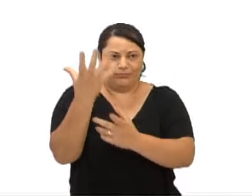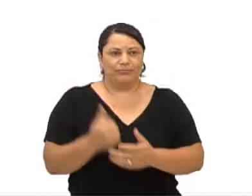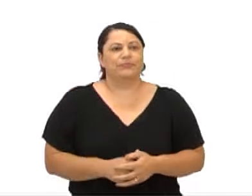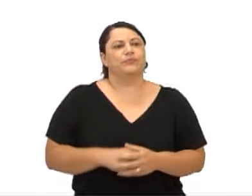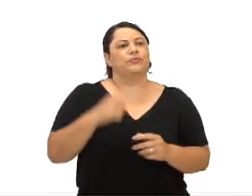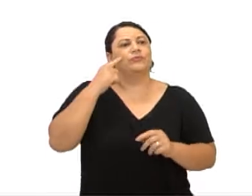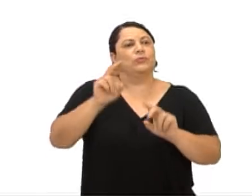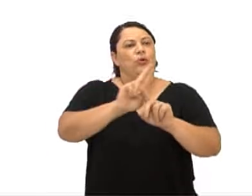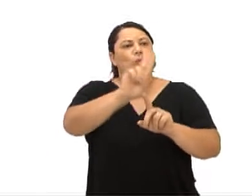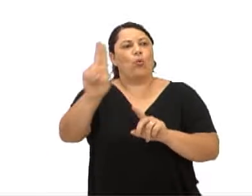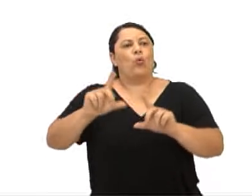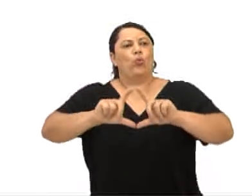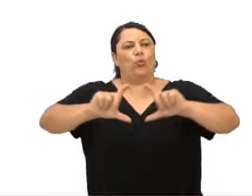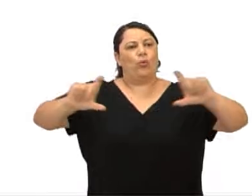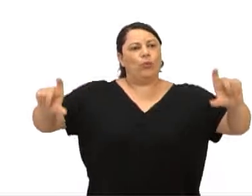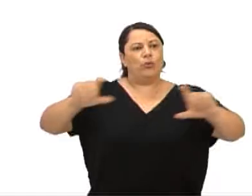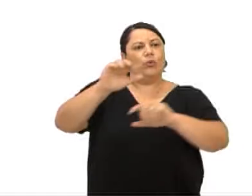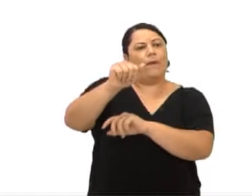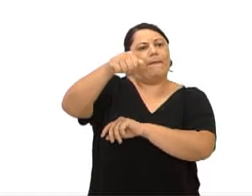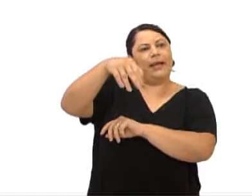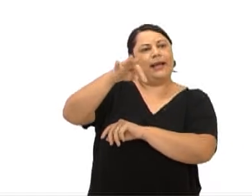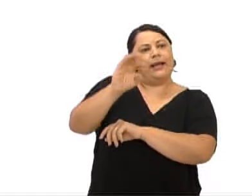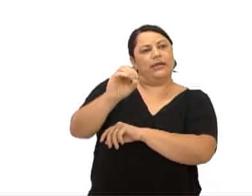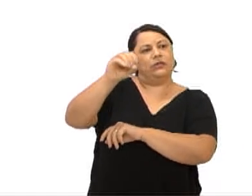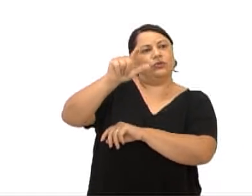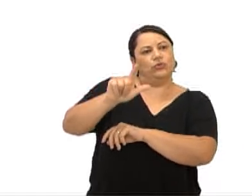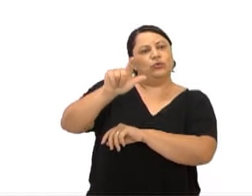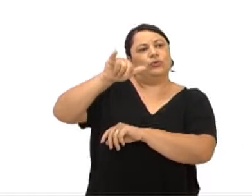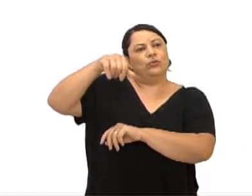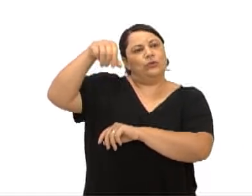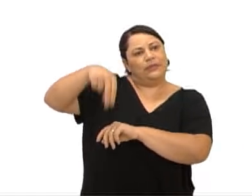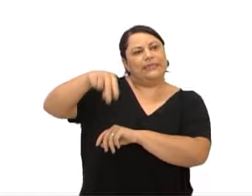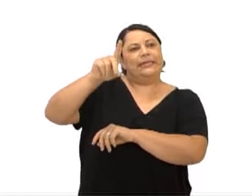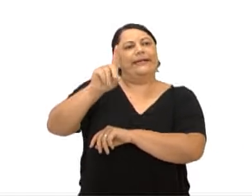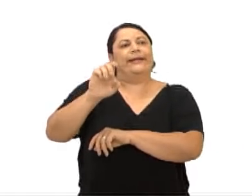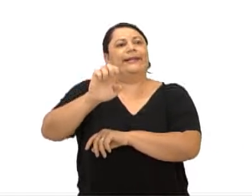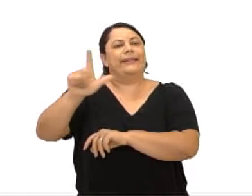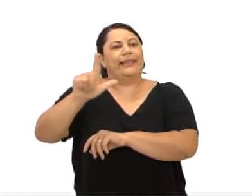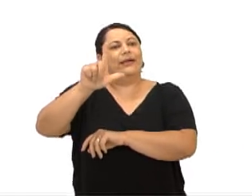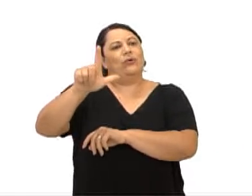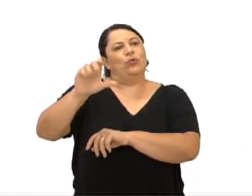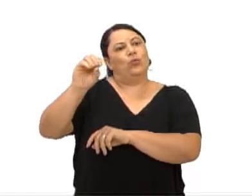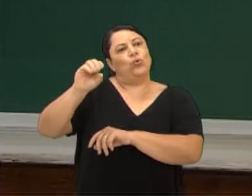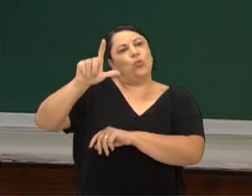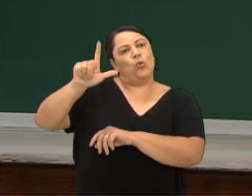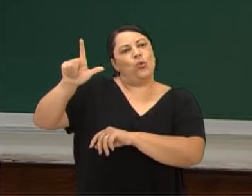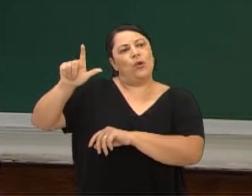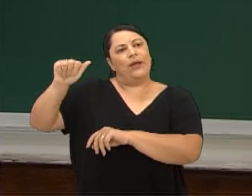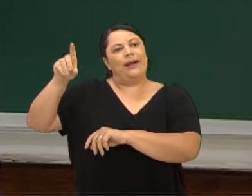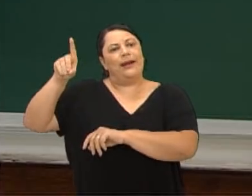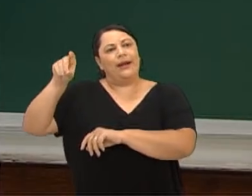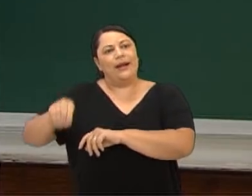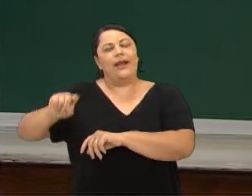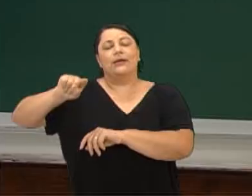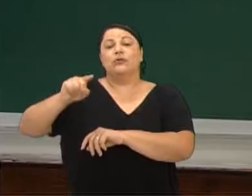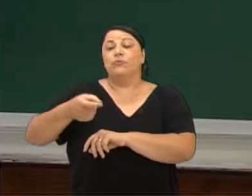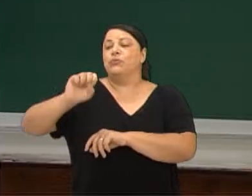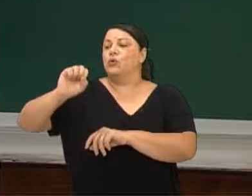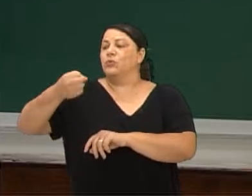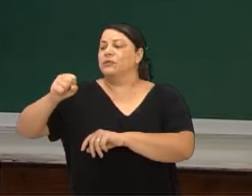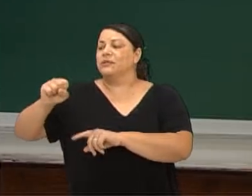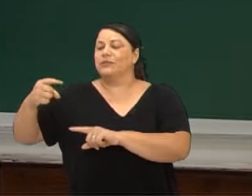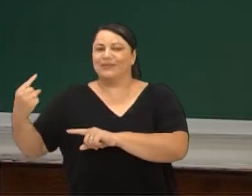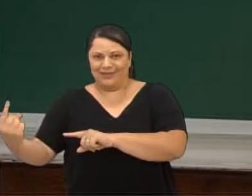Antolin del Collado, de uma imagem de 1881. E aqui a gente pode refletir